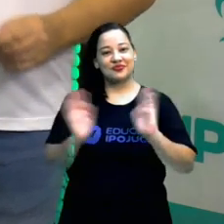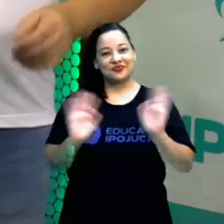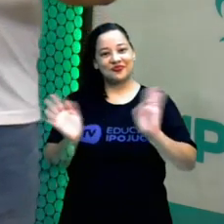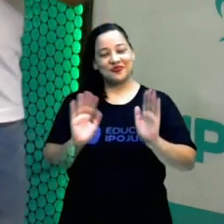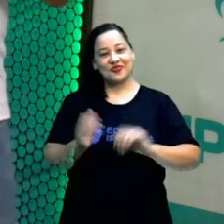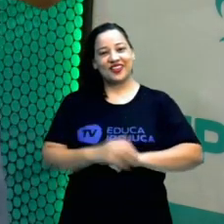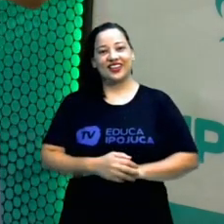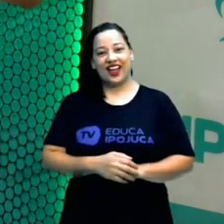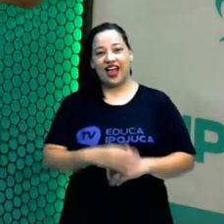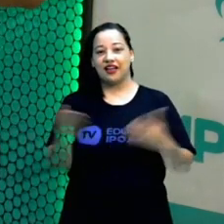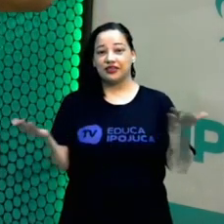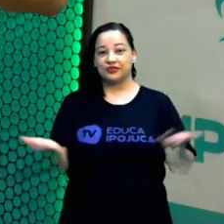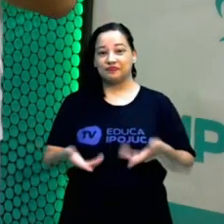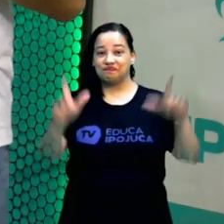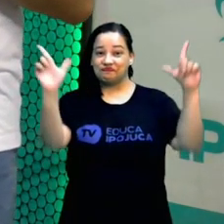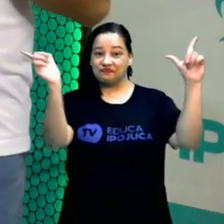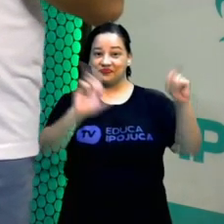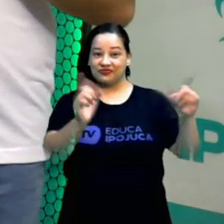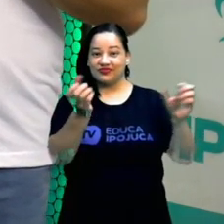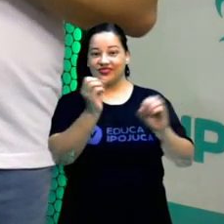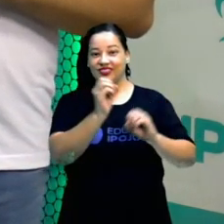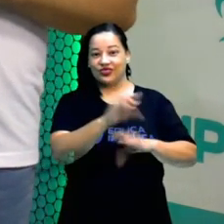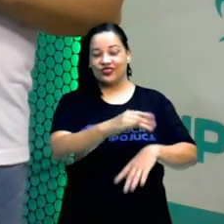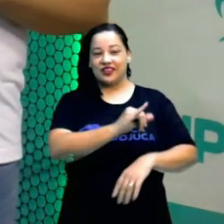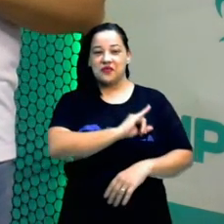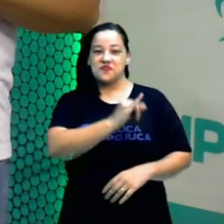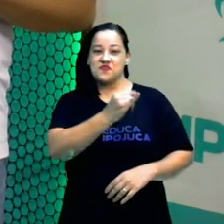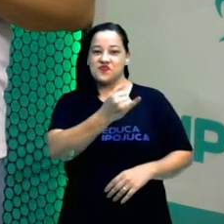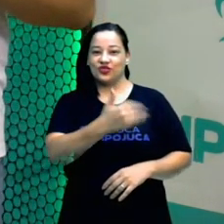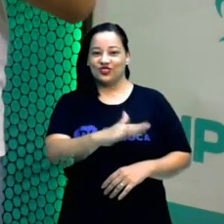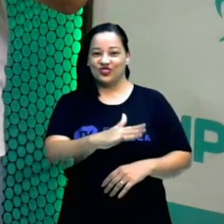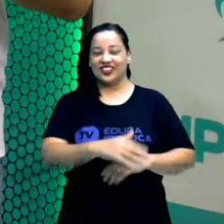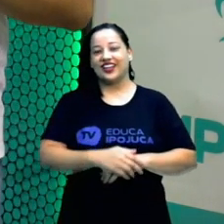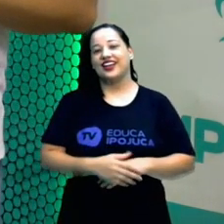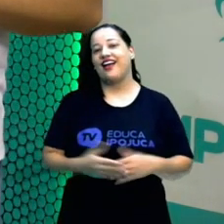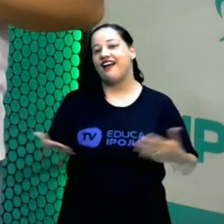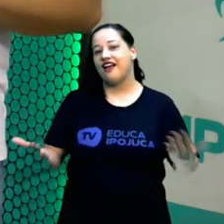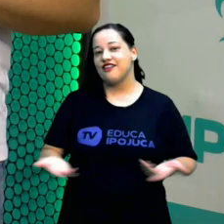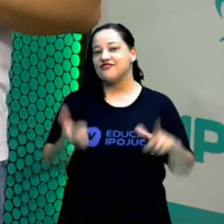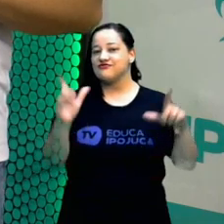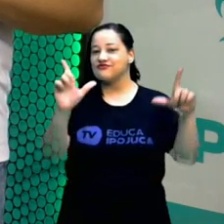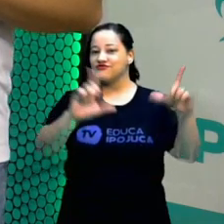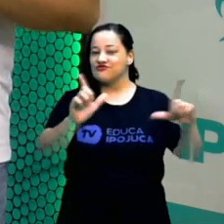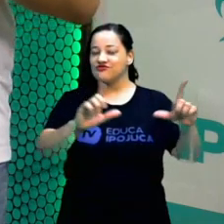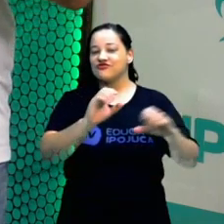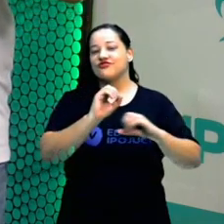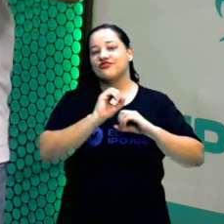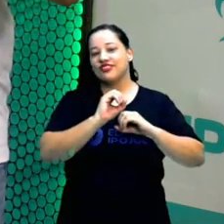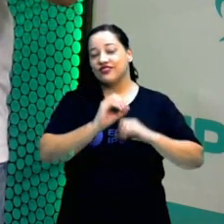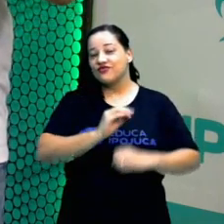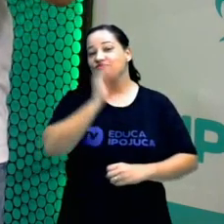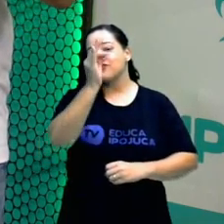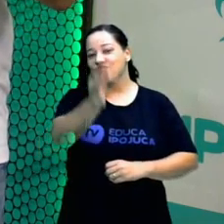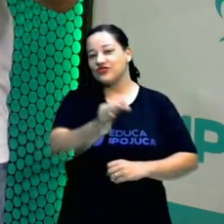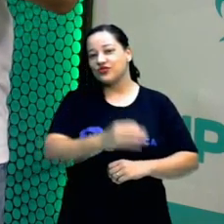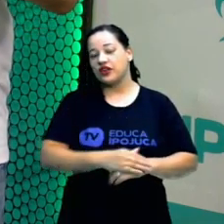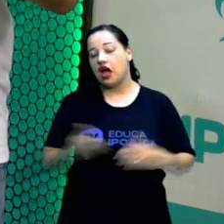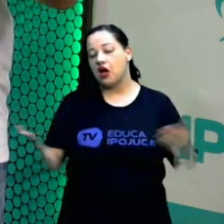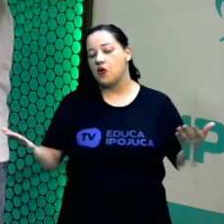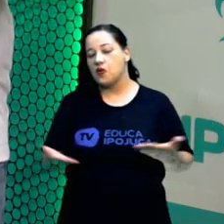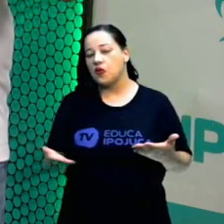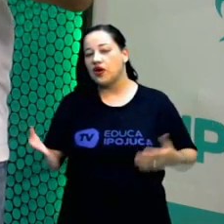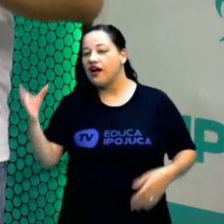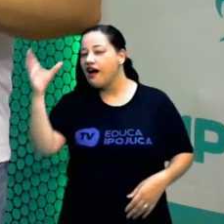Olá, está no ar a TV Educa Ipojuca, a escola do futuro. É o momento de